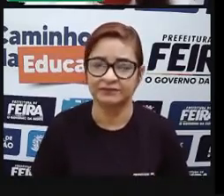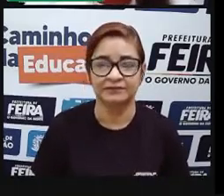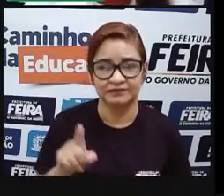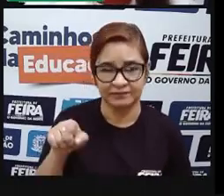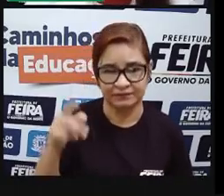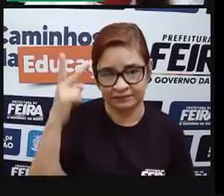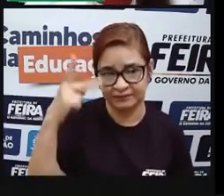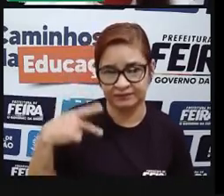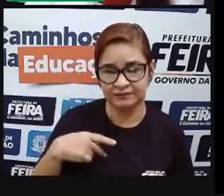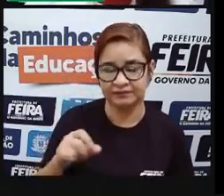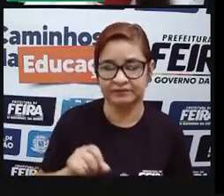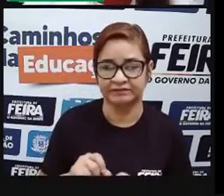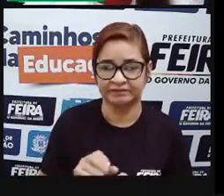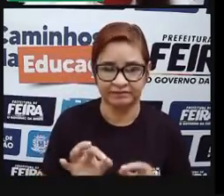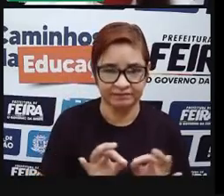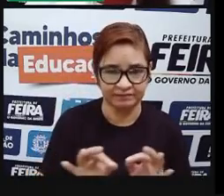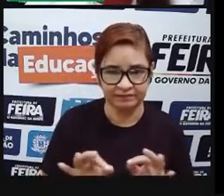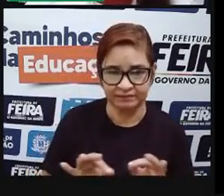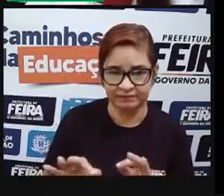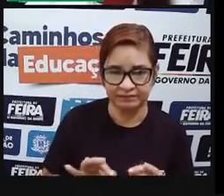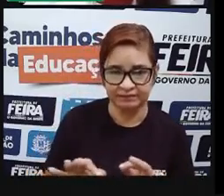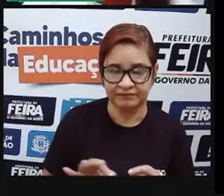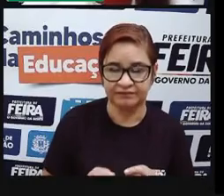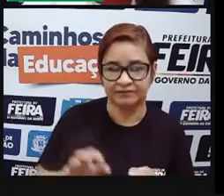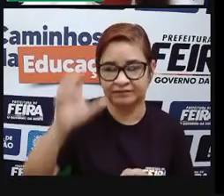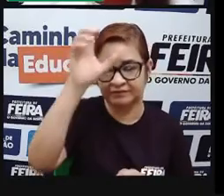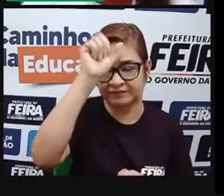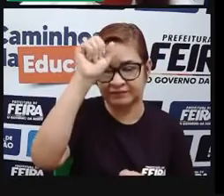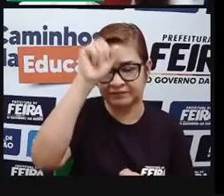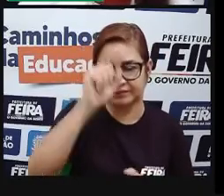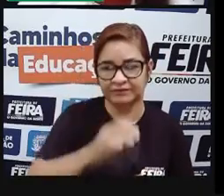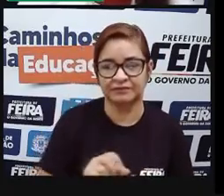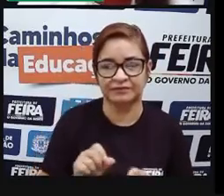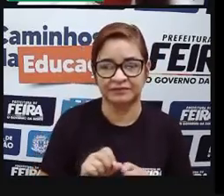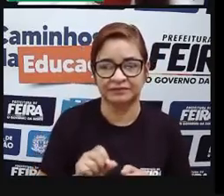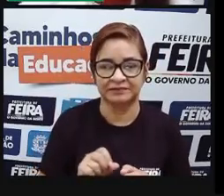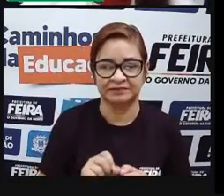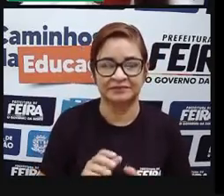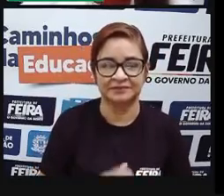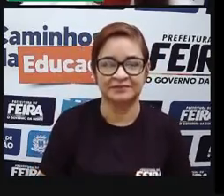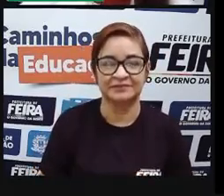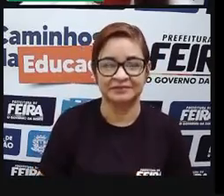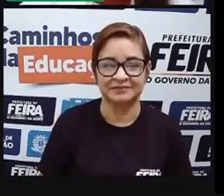você faz é aprender a fazer a Galinha Pintadinha